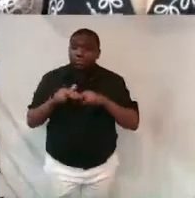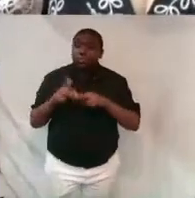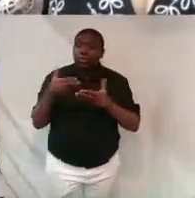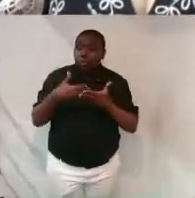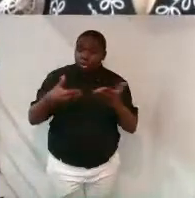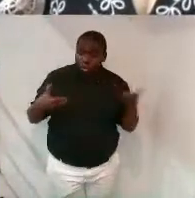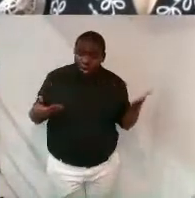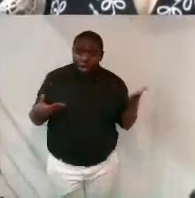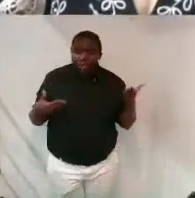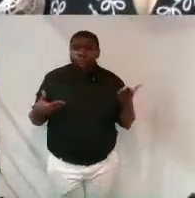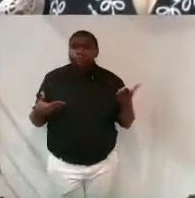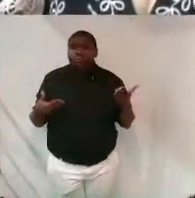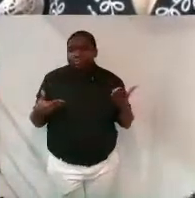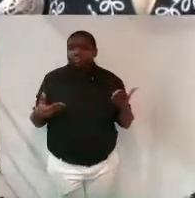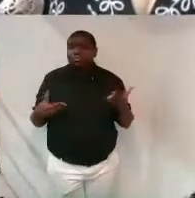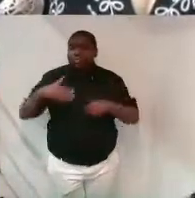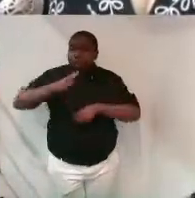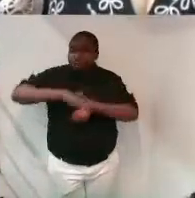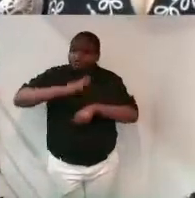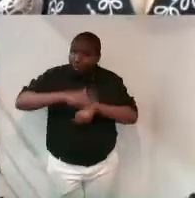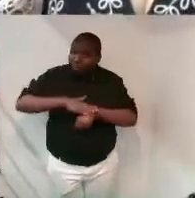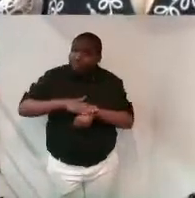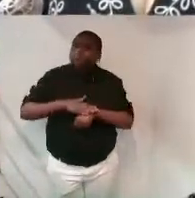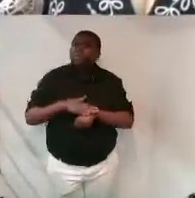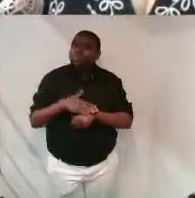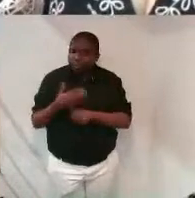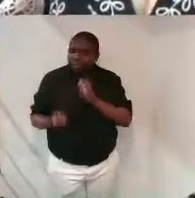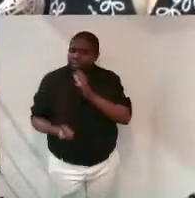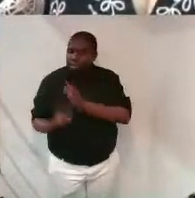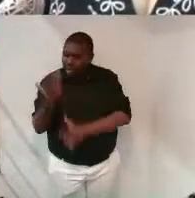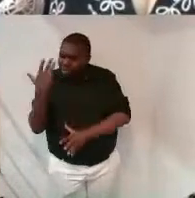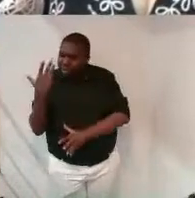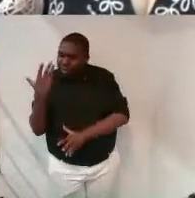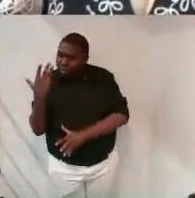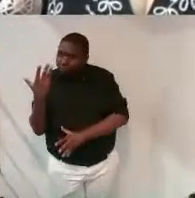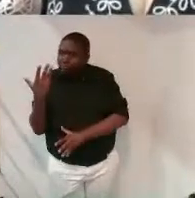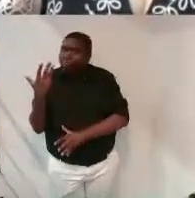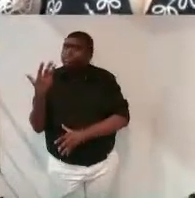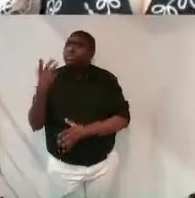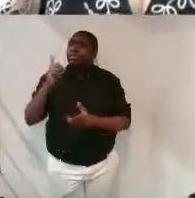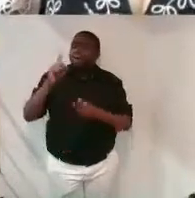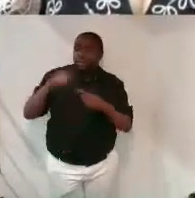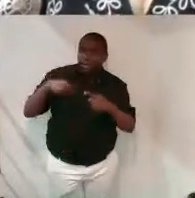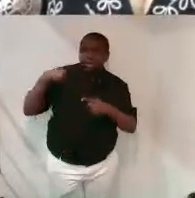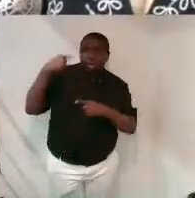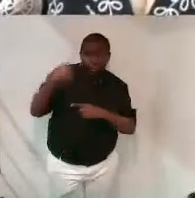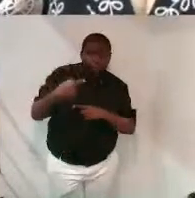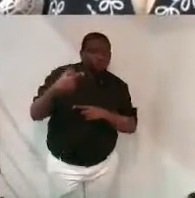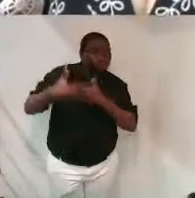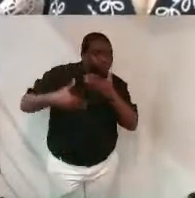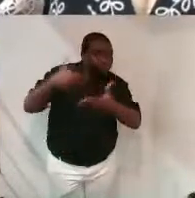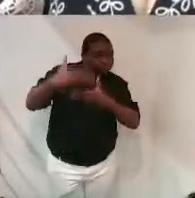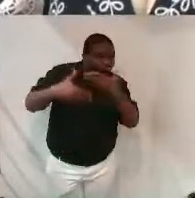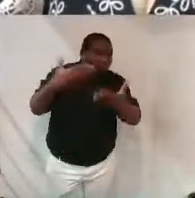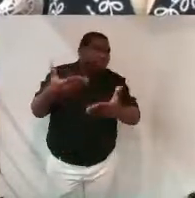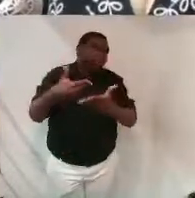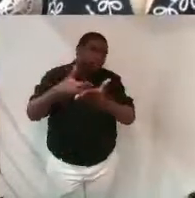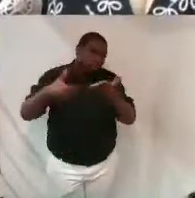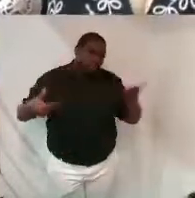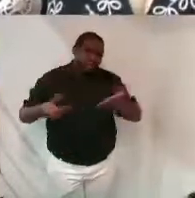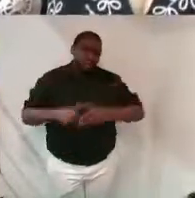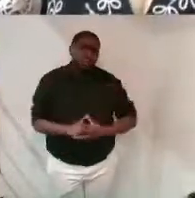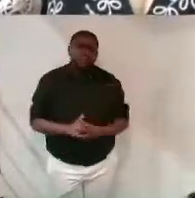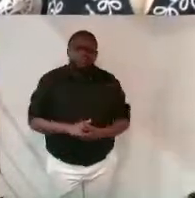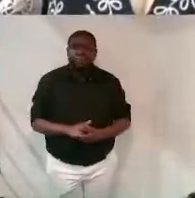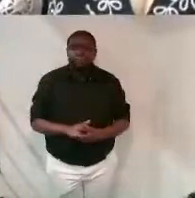contratos de saneamento, tanto no momento da sua constituição, como no decorrer da execução desses contratos.